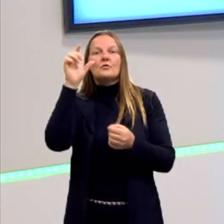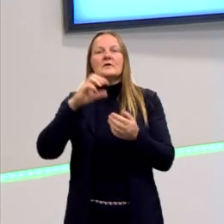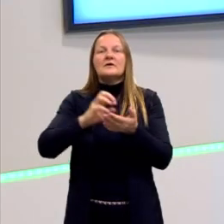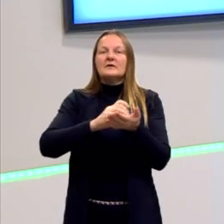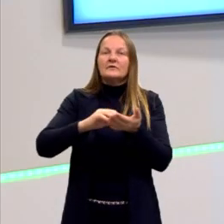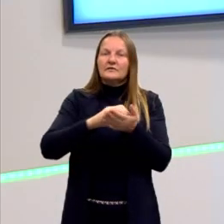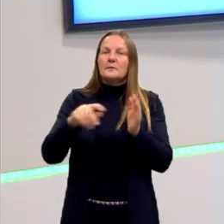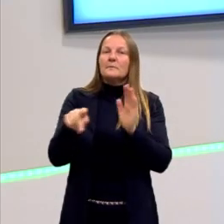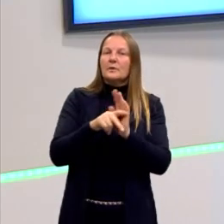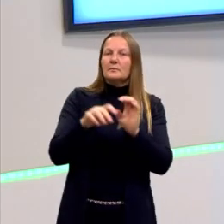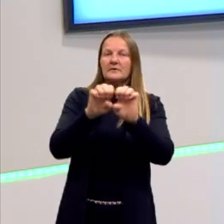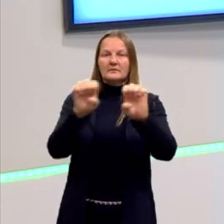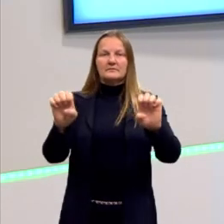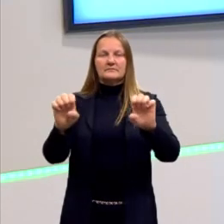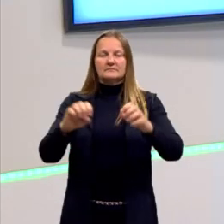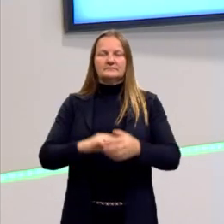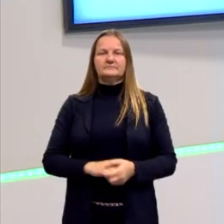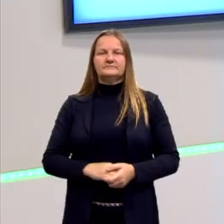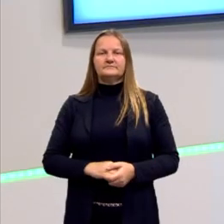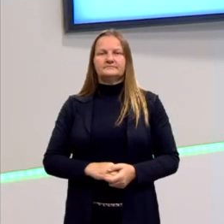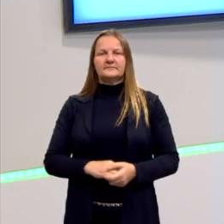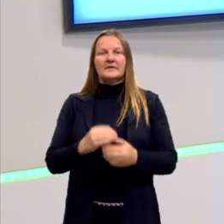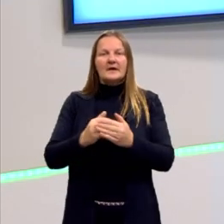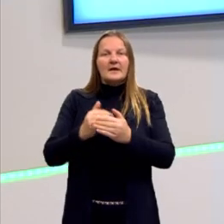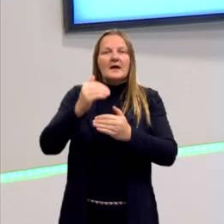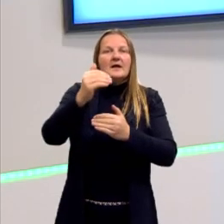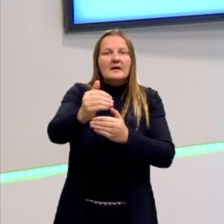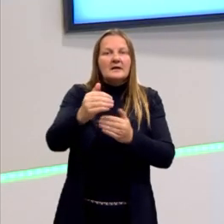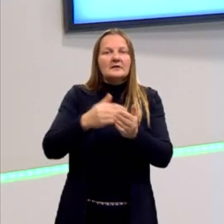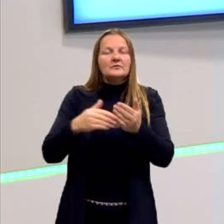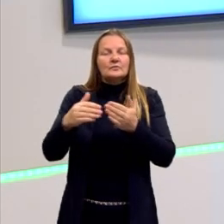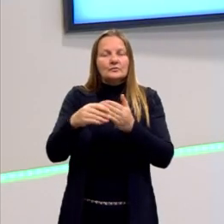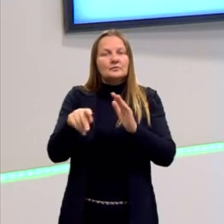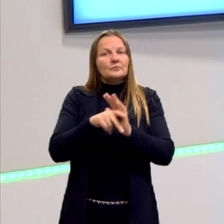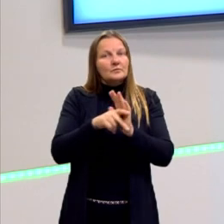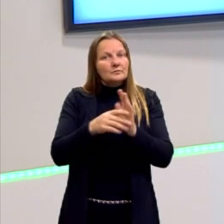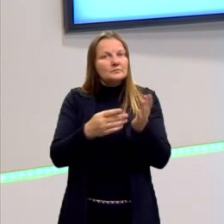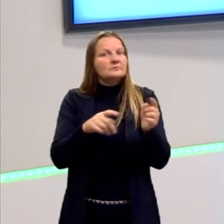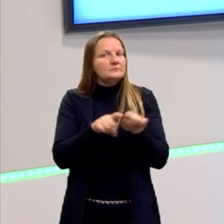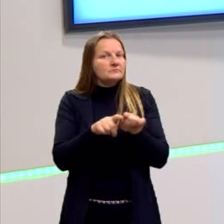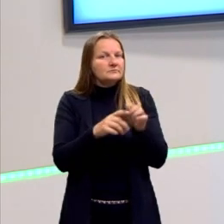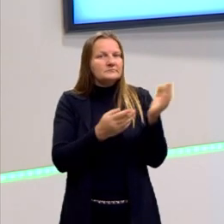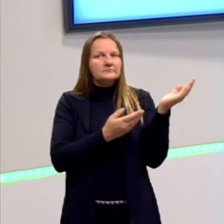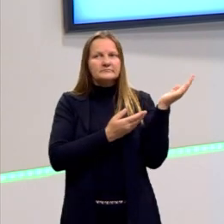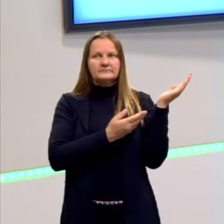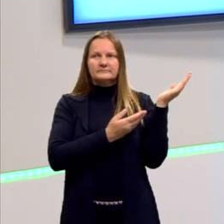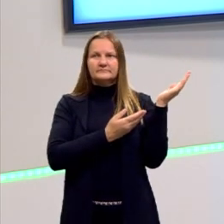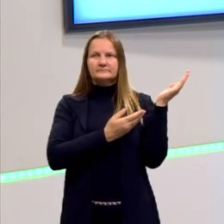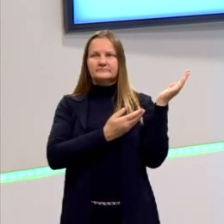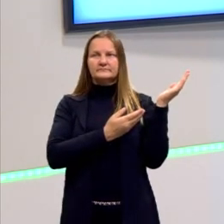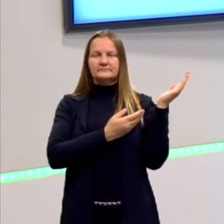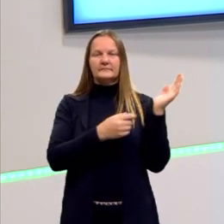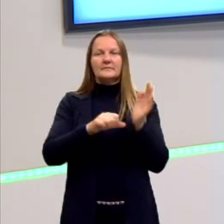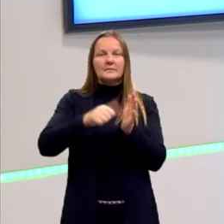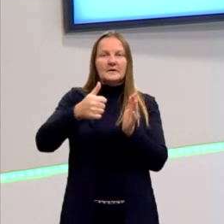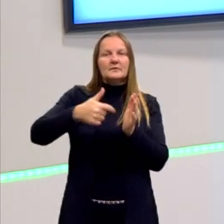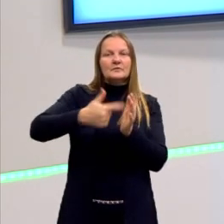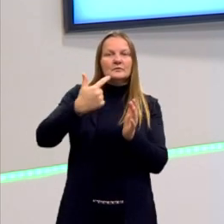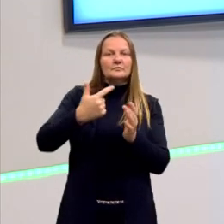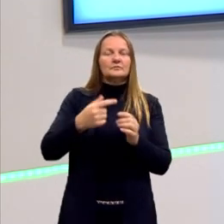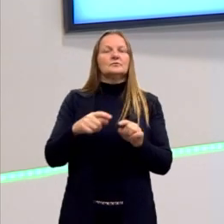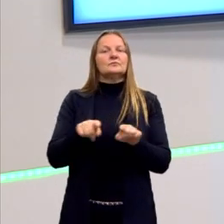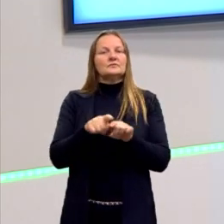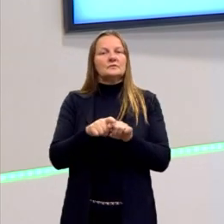resolver as nossas equações Tá além de todas essas propriedades também né as equações de primeiro e segundo